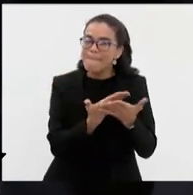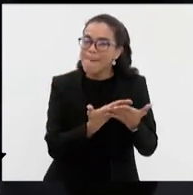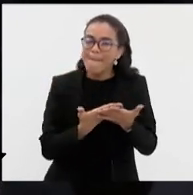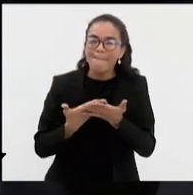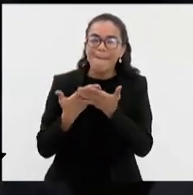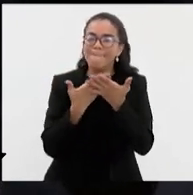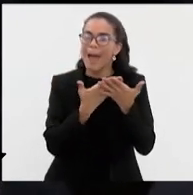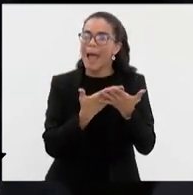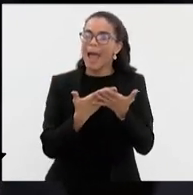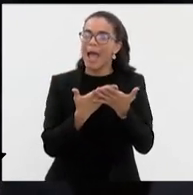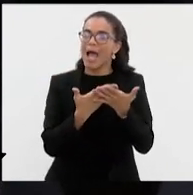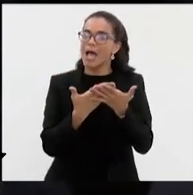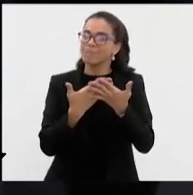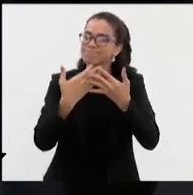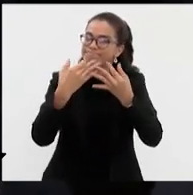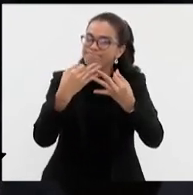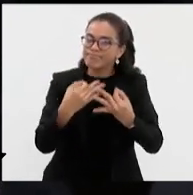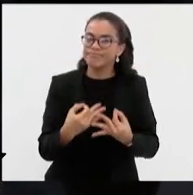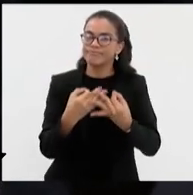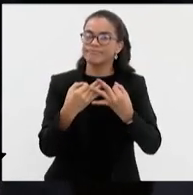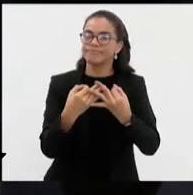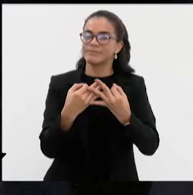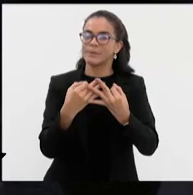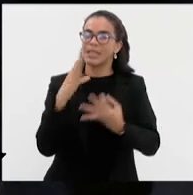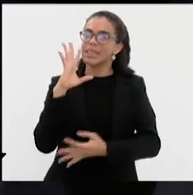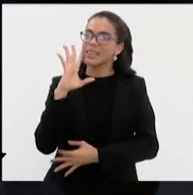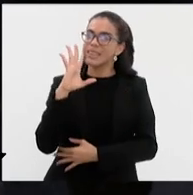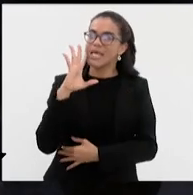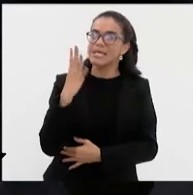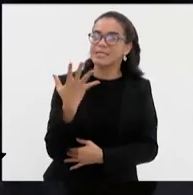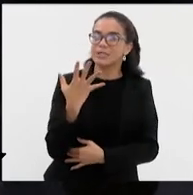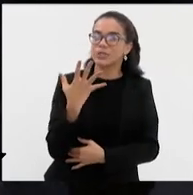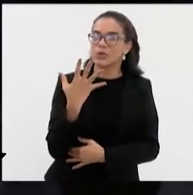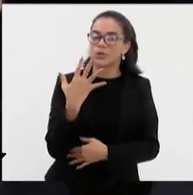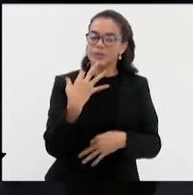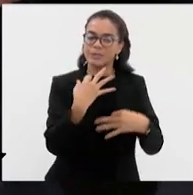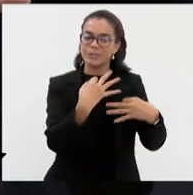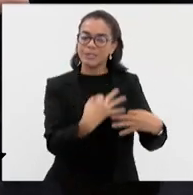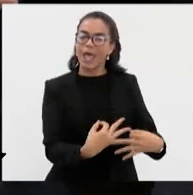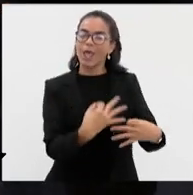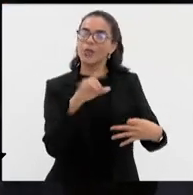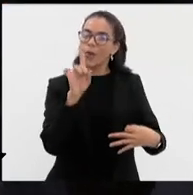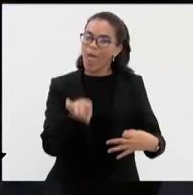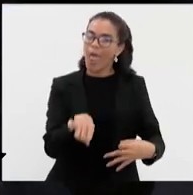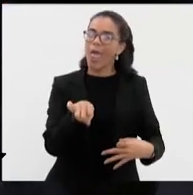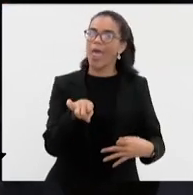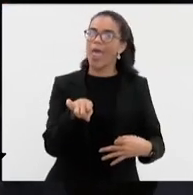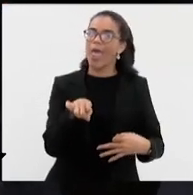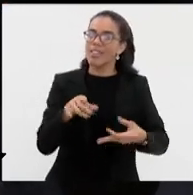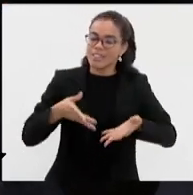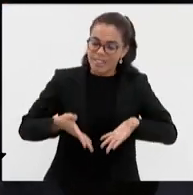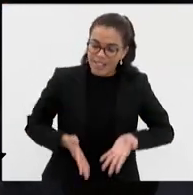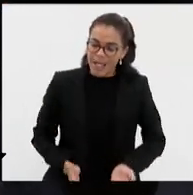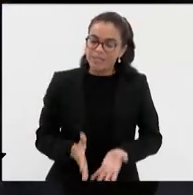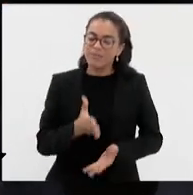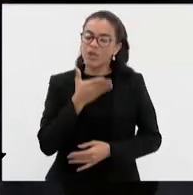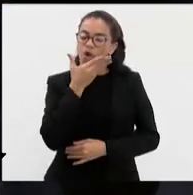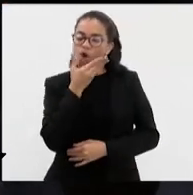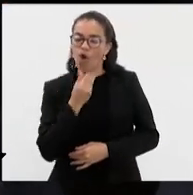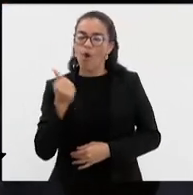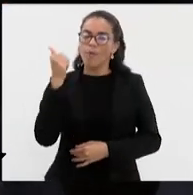em querer decidir que é o sexo biológico. Qual é o